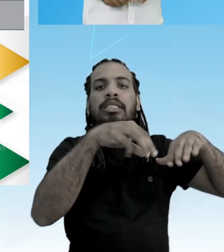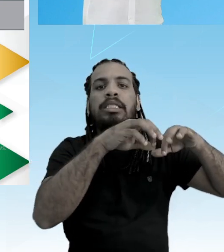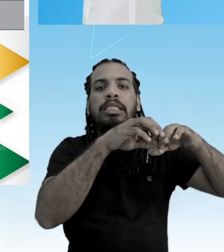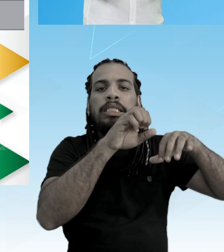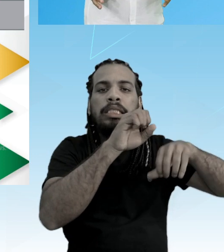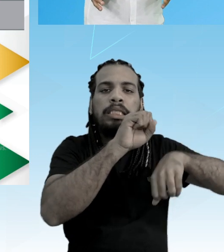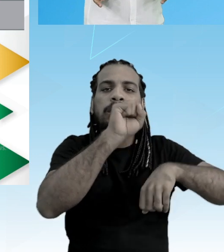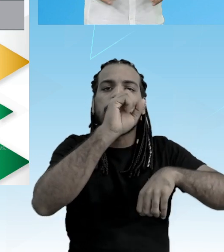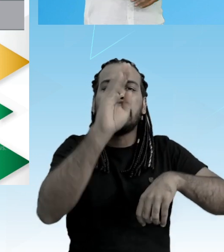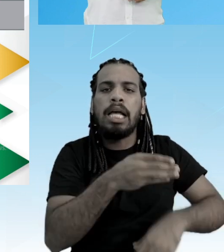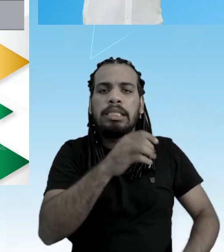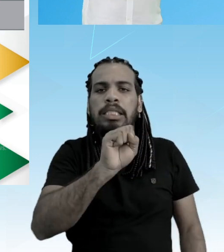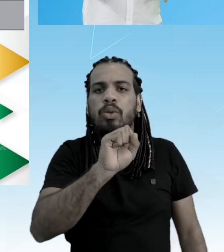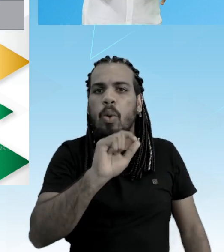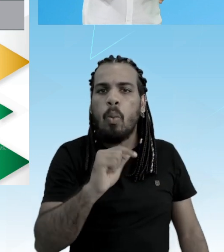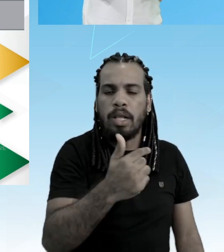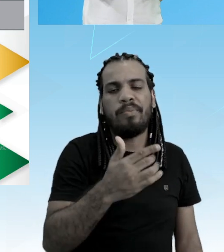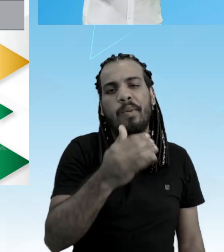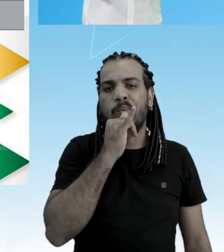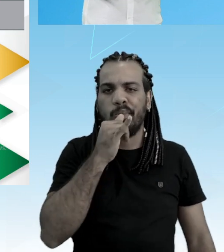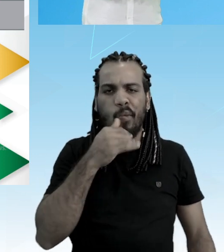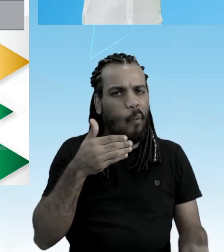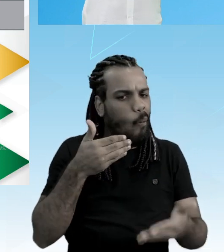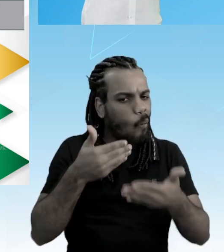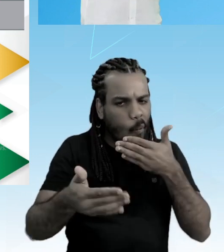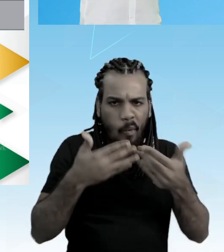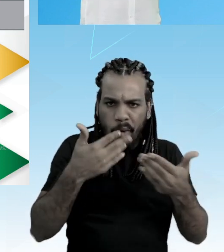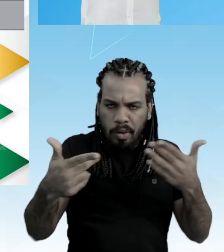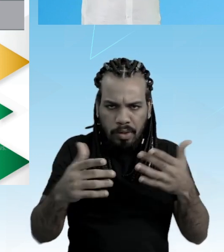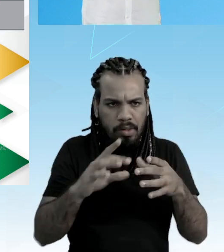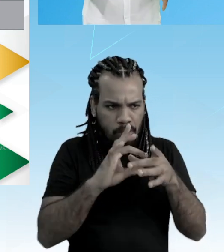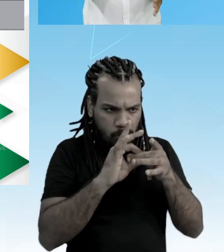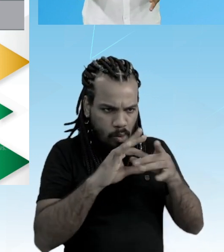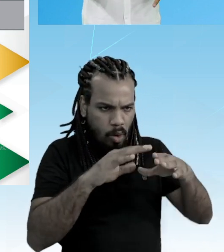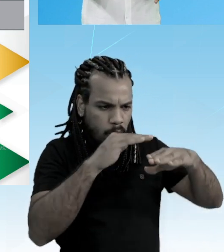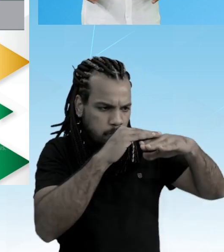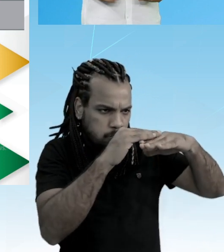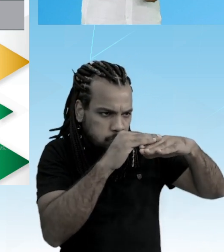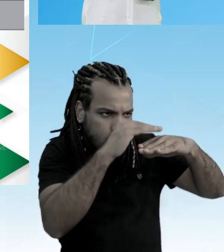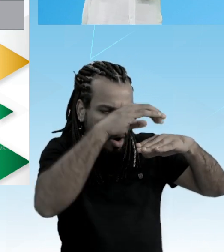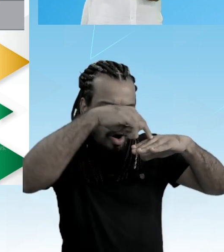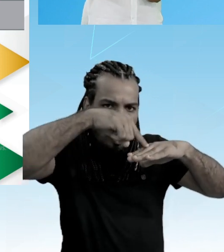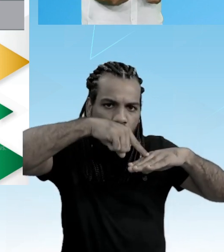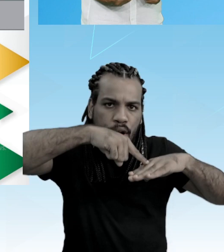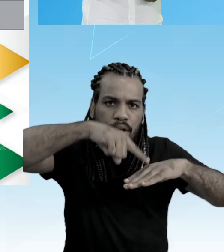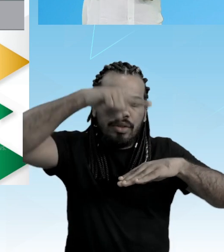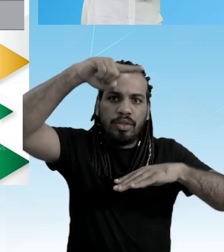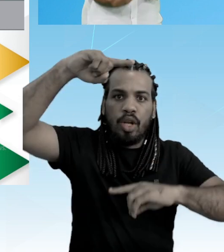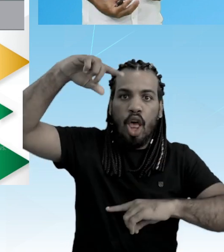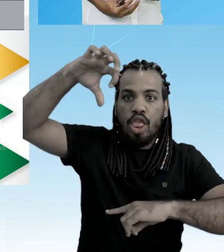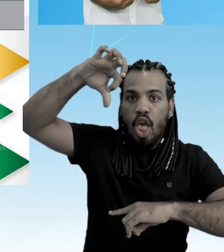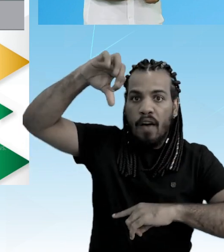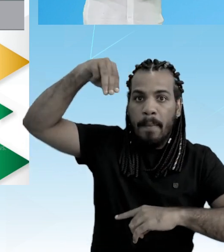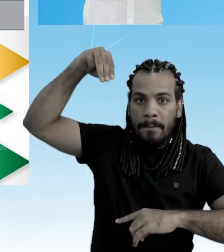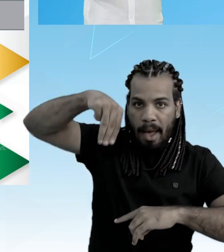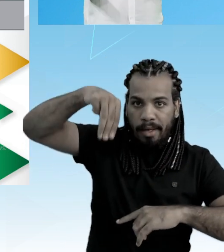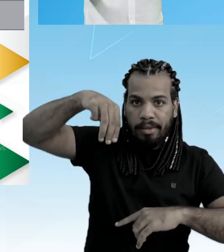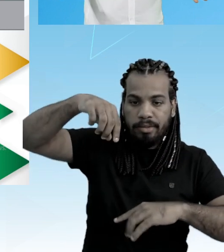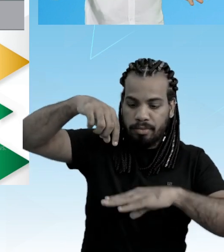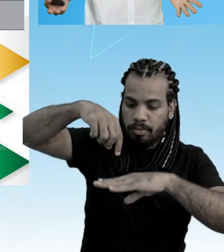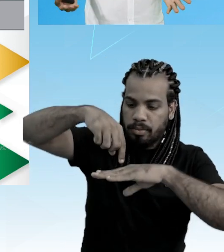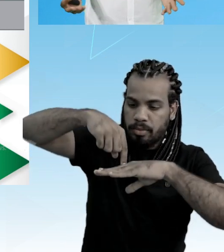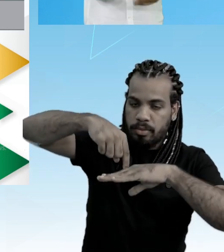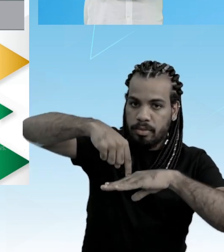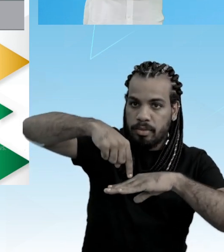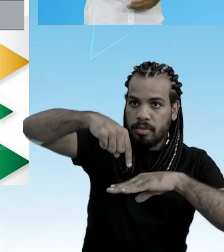quadrado. Ou seja, qualquer corpo que esteja solto a essa altura é atraído em direção ao centro